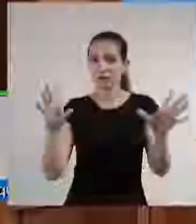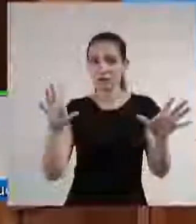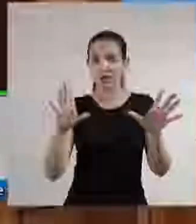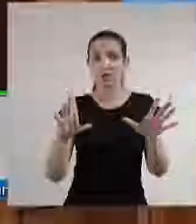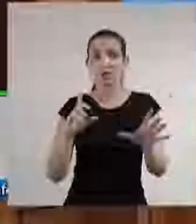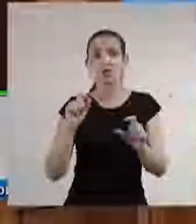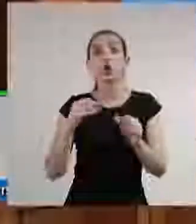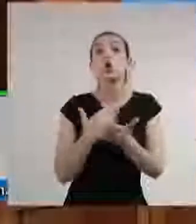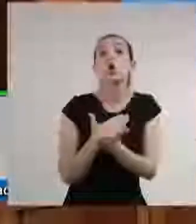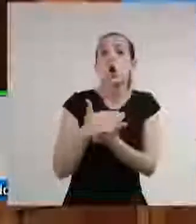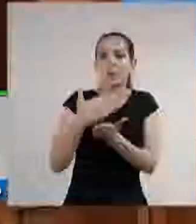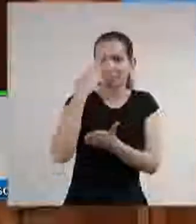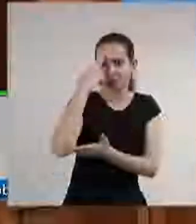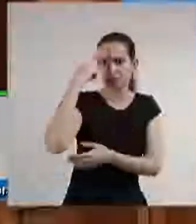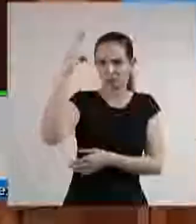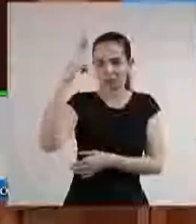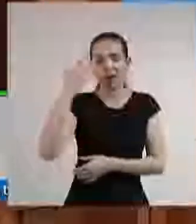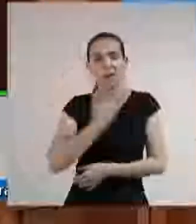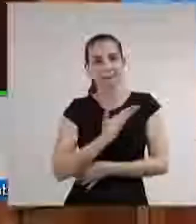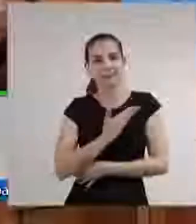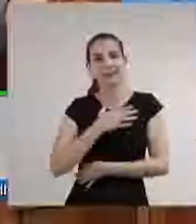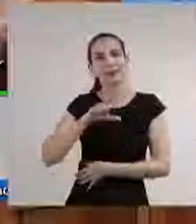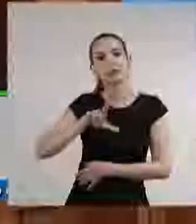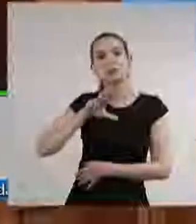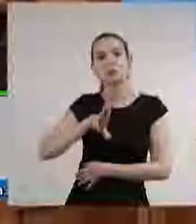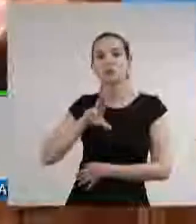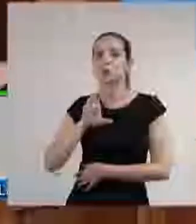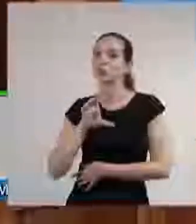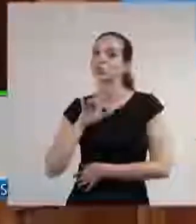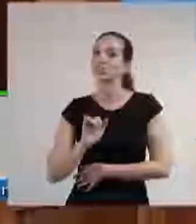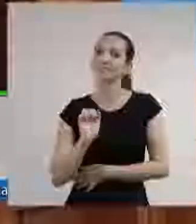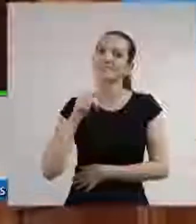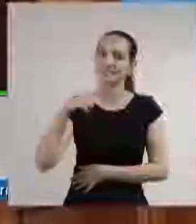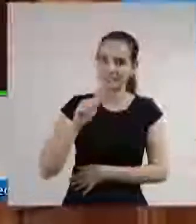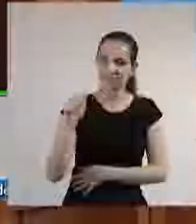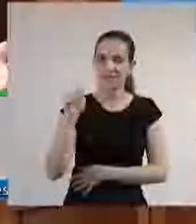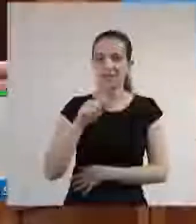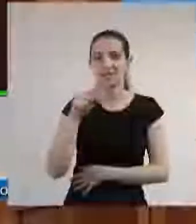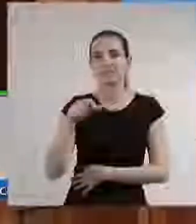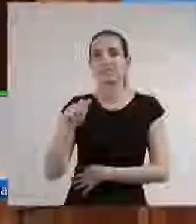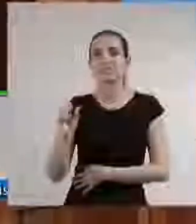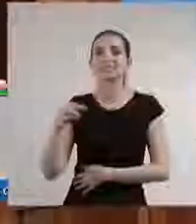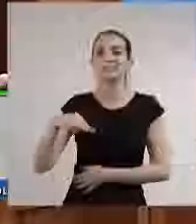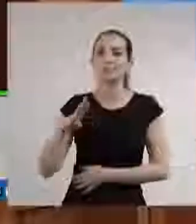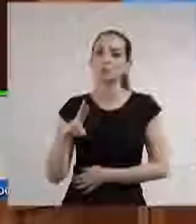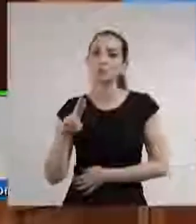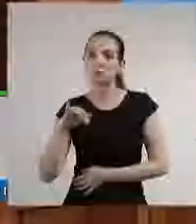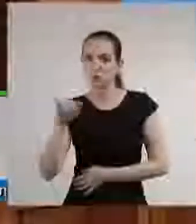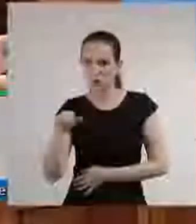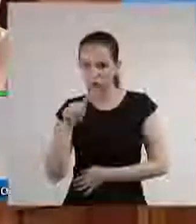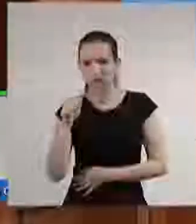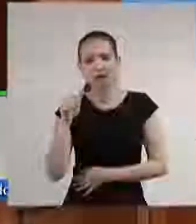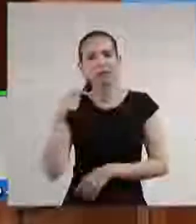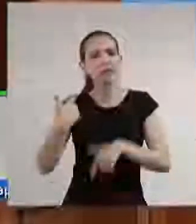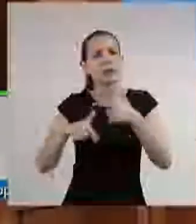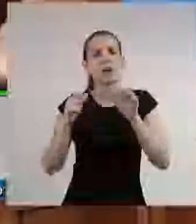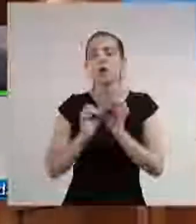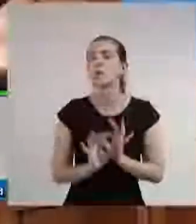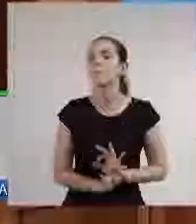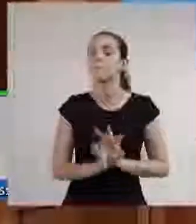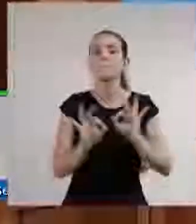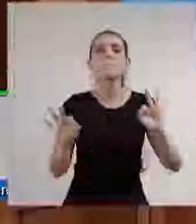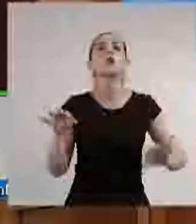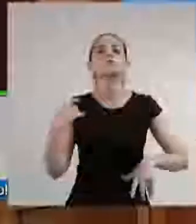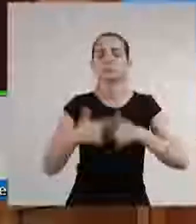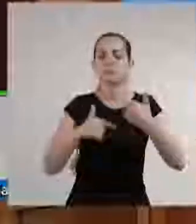amiga, querida doutora Luciana Zambuja, que, diga de passagem, tem feito um excelente trabalho, permitido com que,